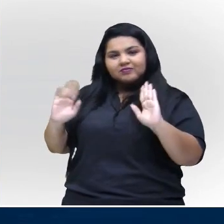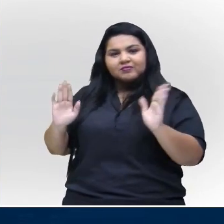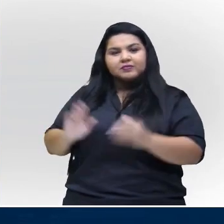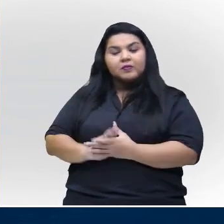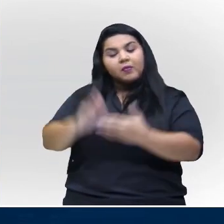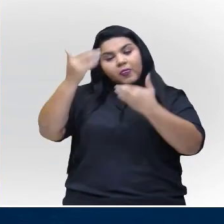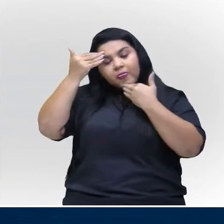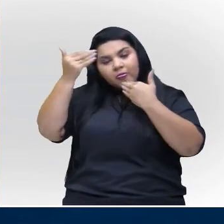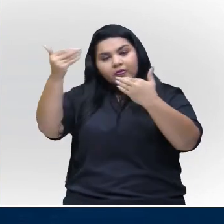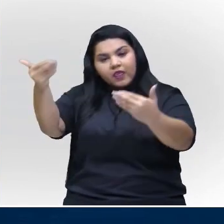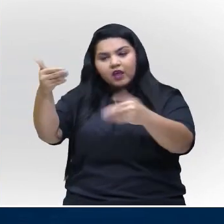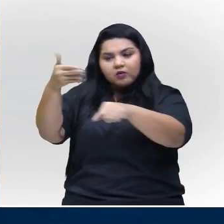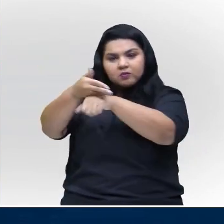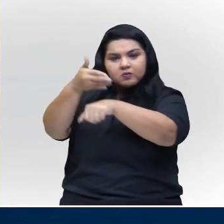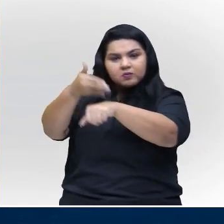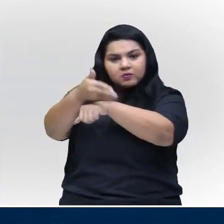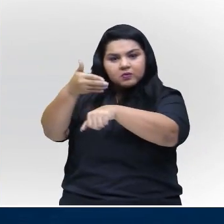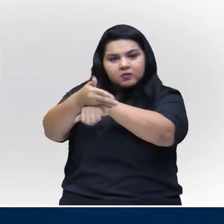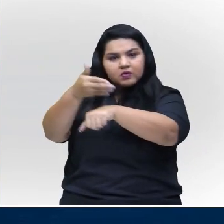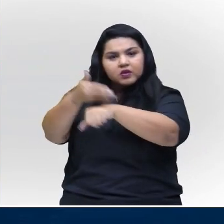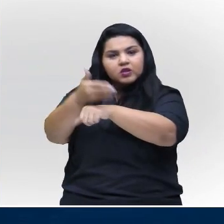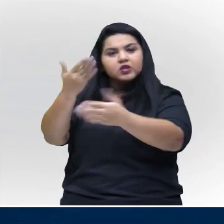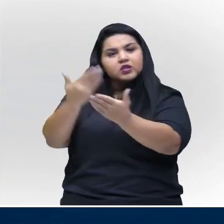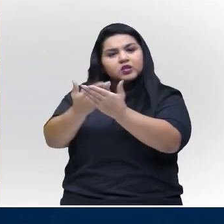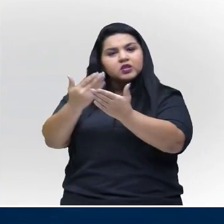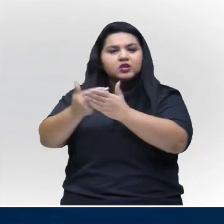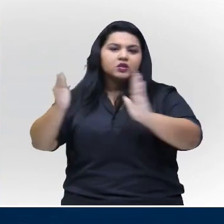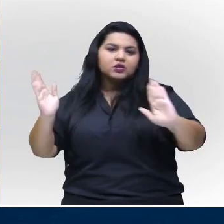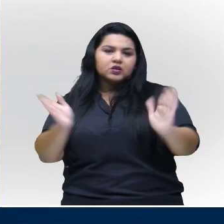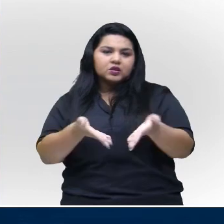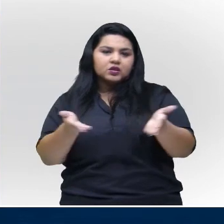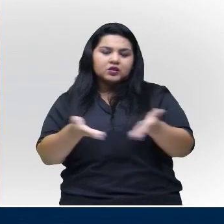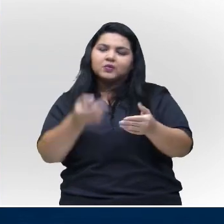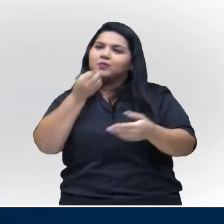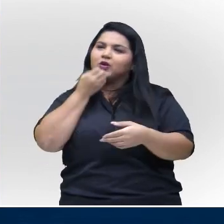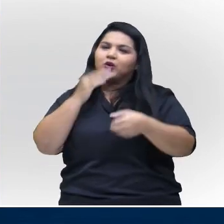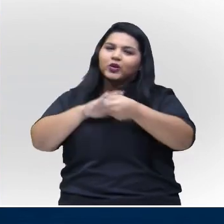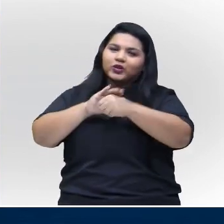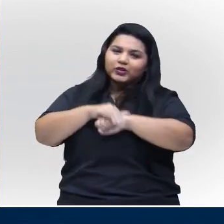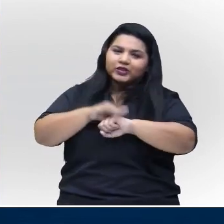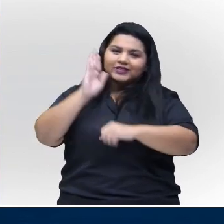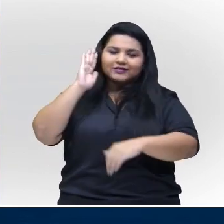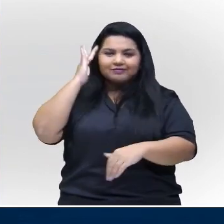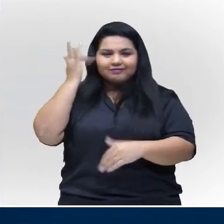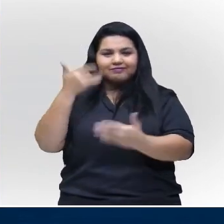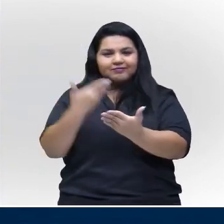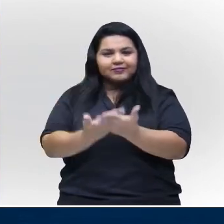Agradecemos aí a participação de vocês na aula de hoje e boa noite, até amanhã.